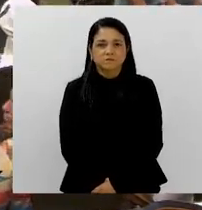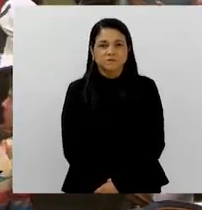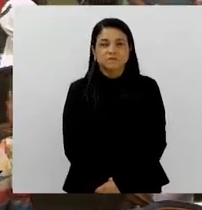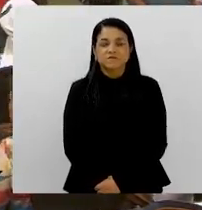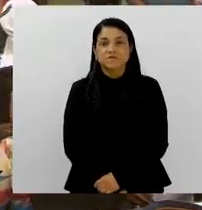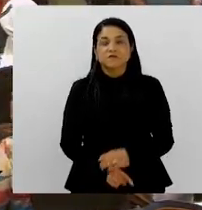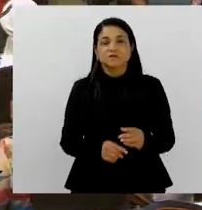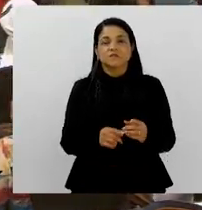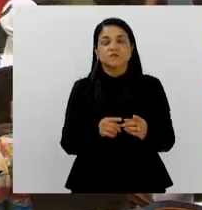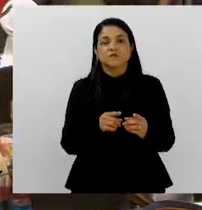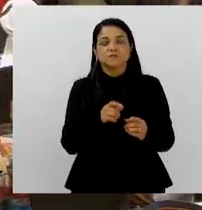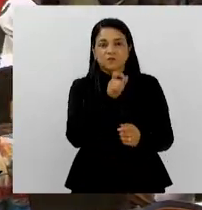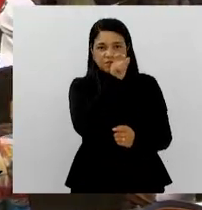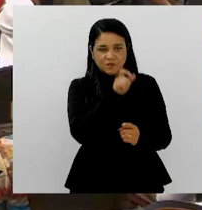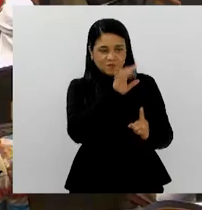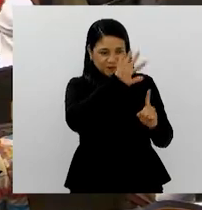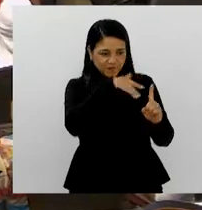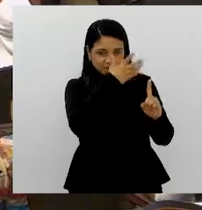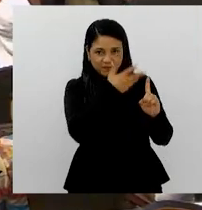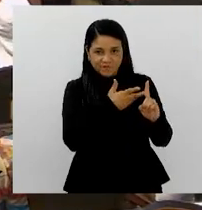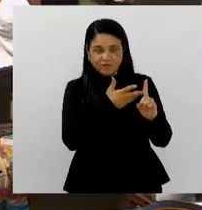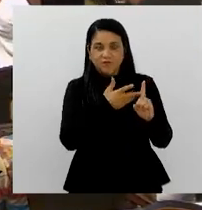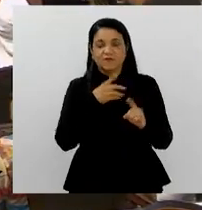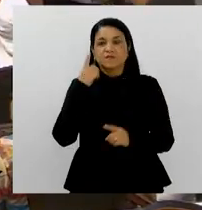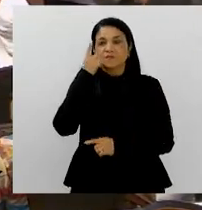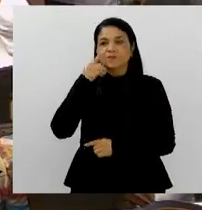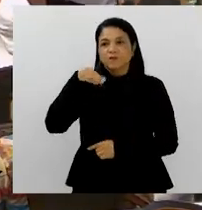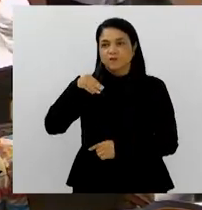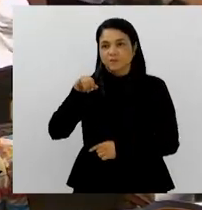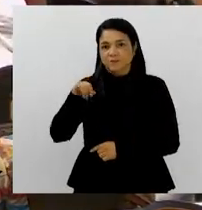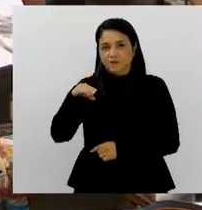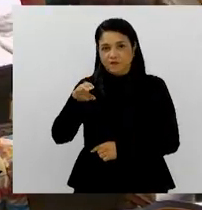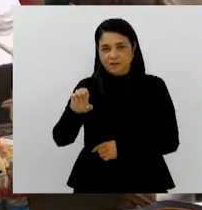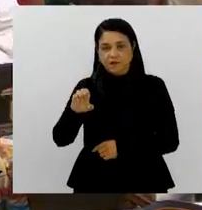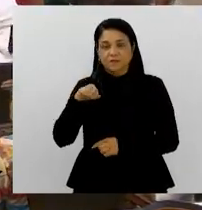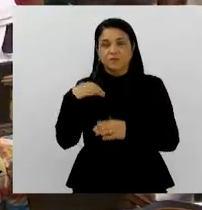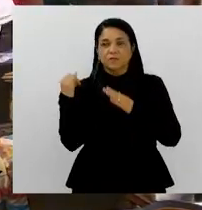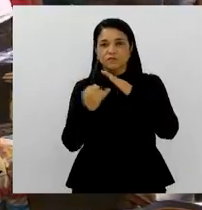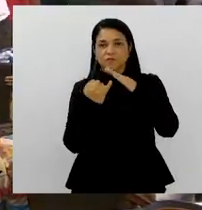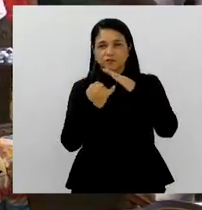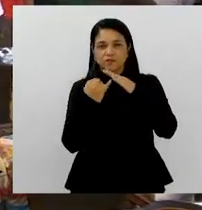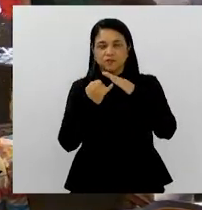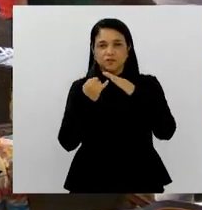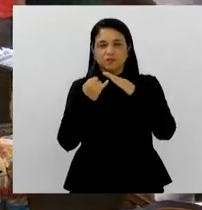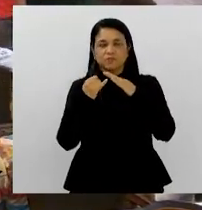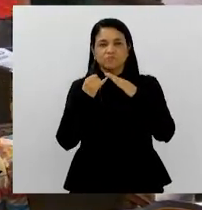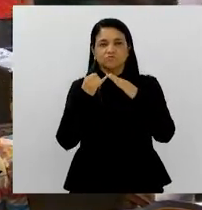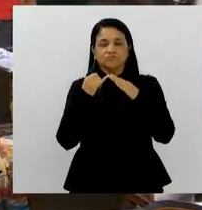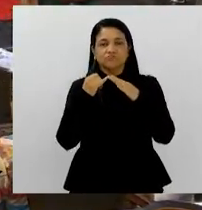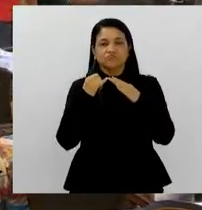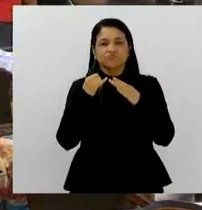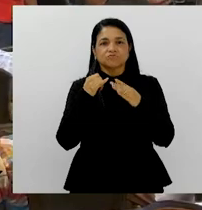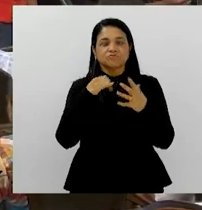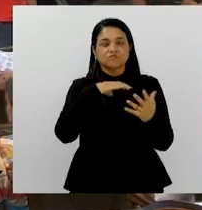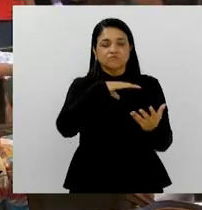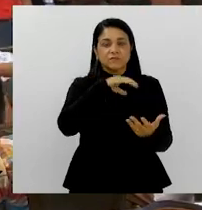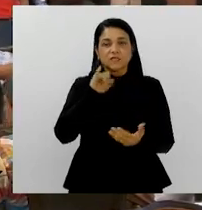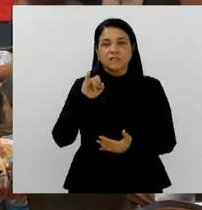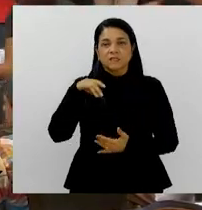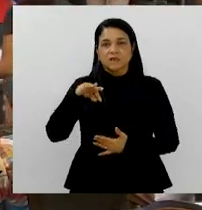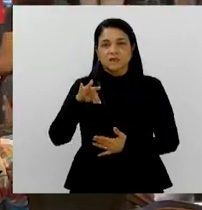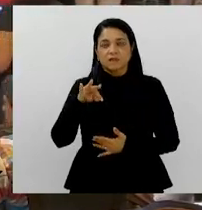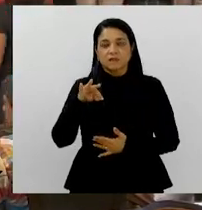O próximo agraciado pelo deputado Carlos Mink será o Instituto Internacional Carta Magna da